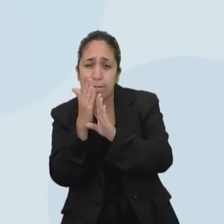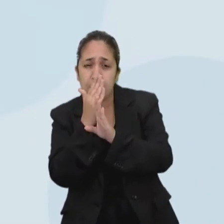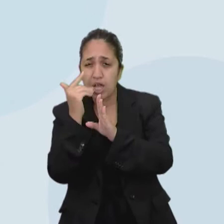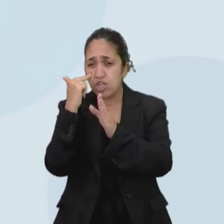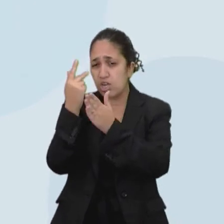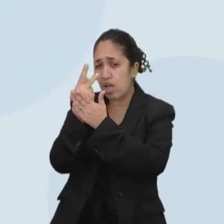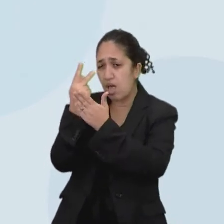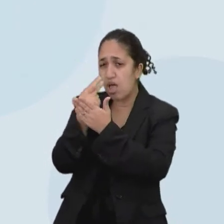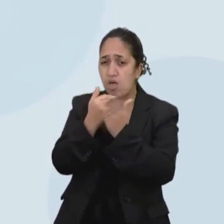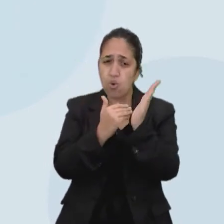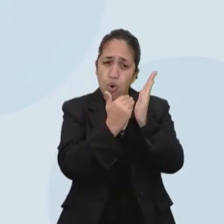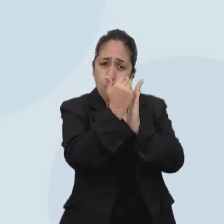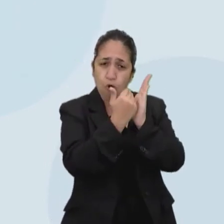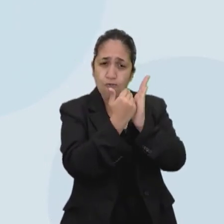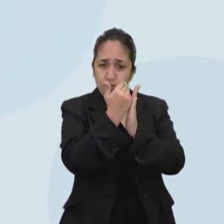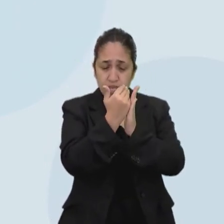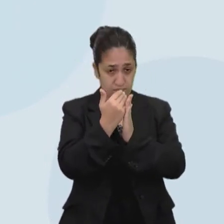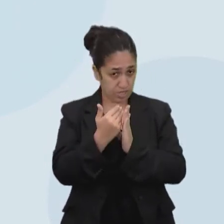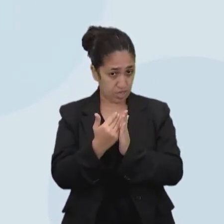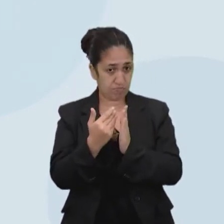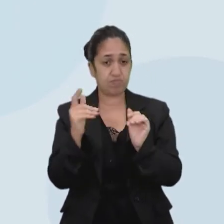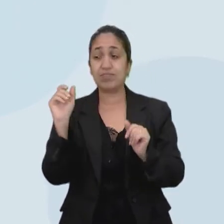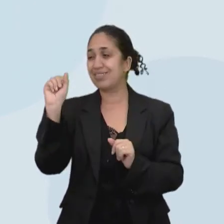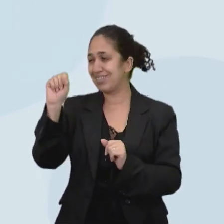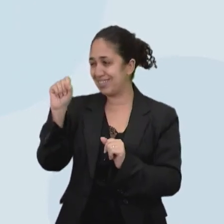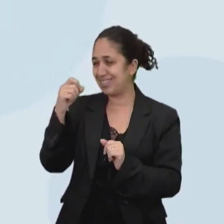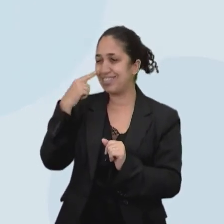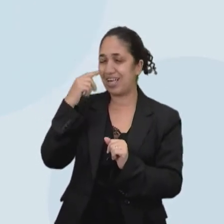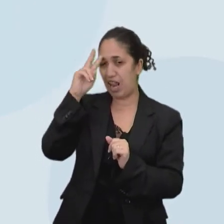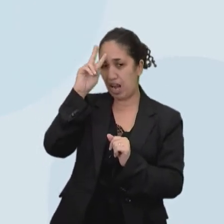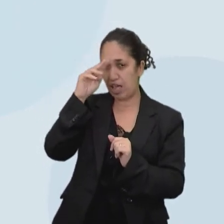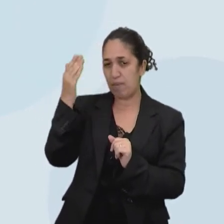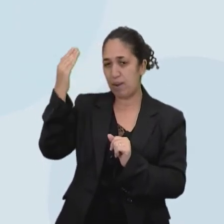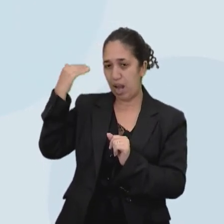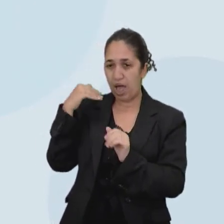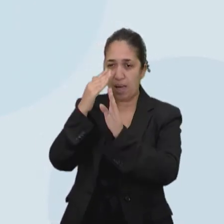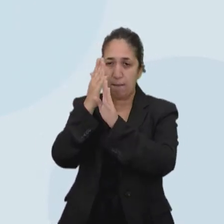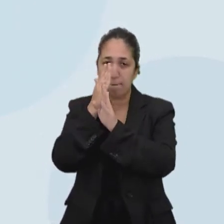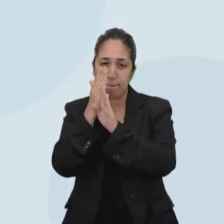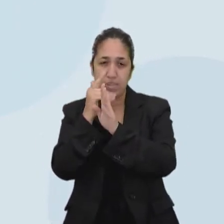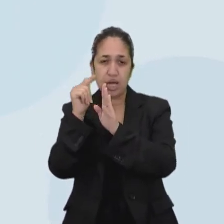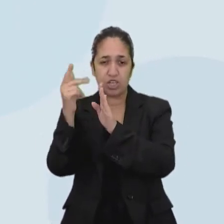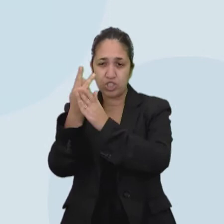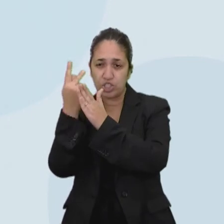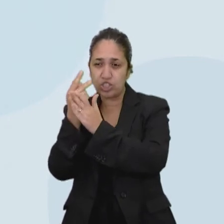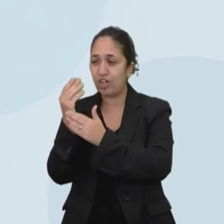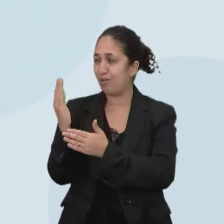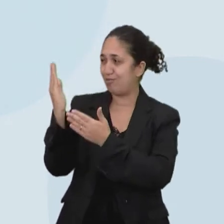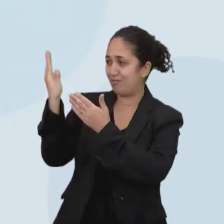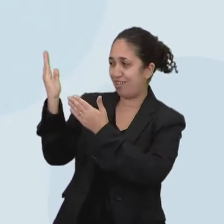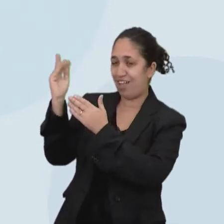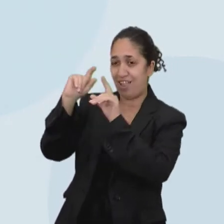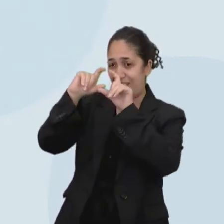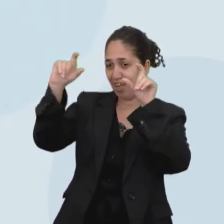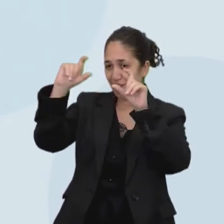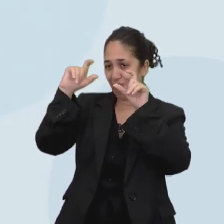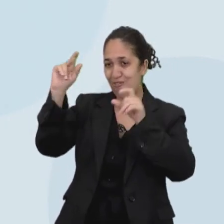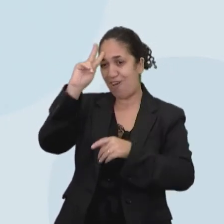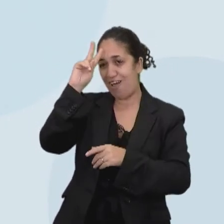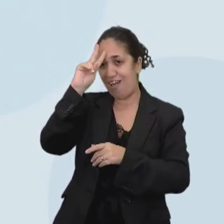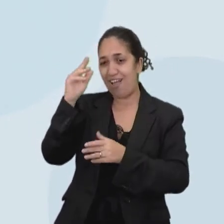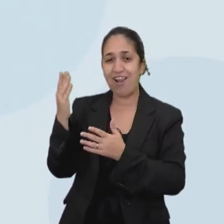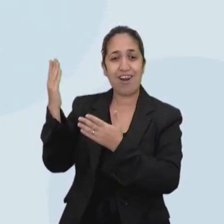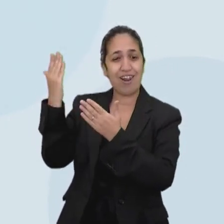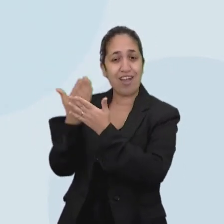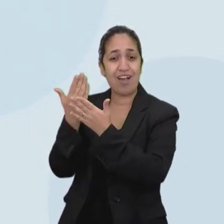confiança são consideradas? Sim. Lembra lá? A margem de erro, quem que é? Olha lá, apresentamos para vocês. Lembra dessa formulazinha que a gente mostrou